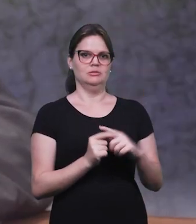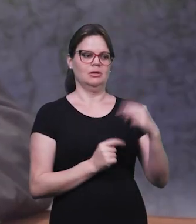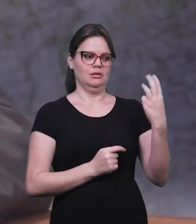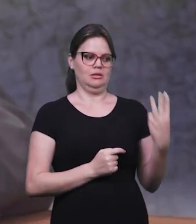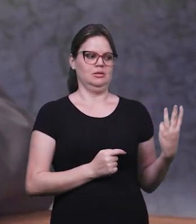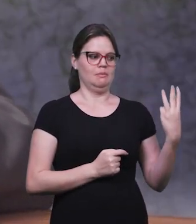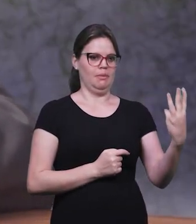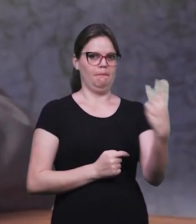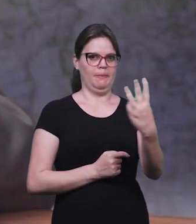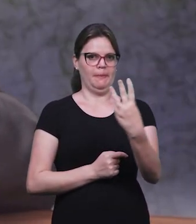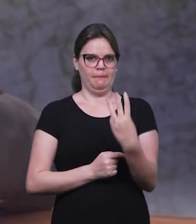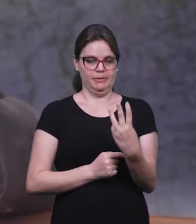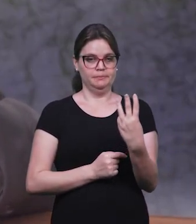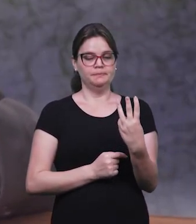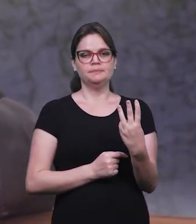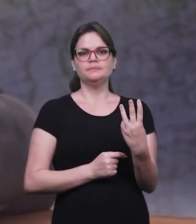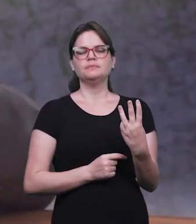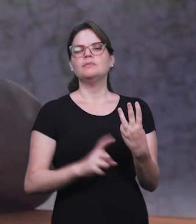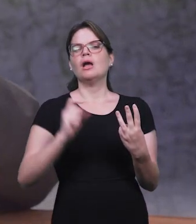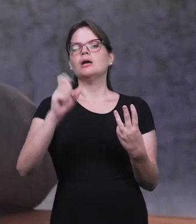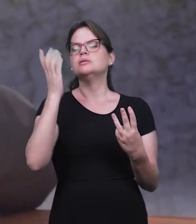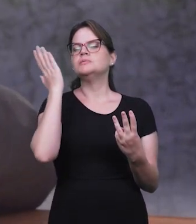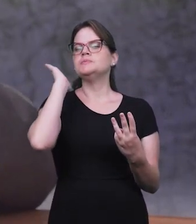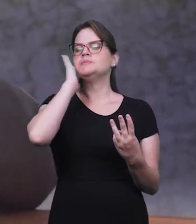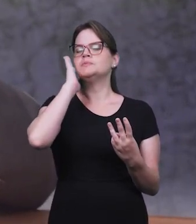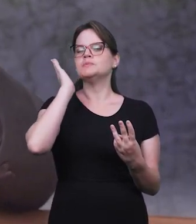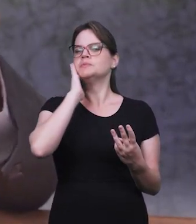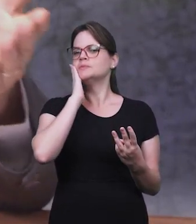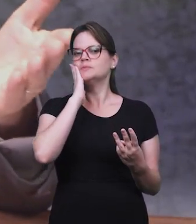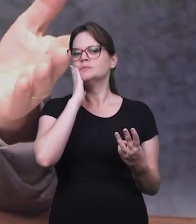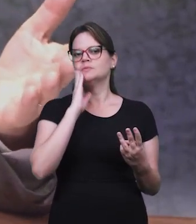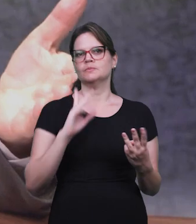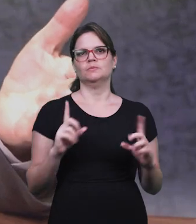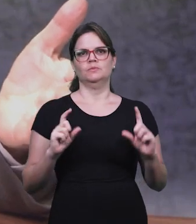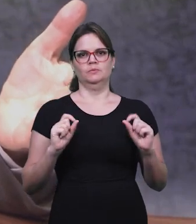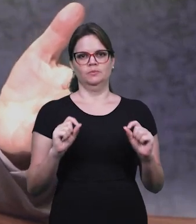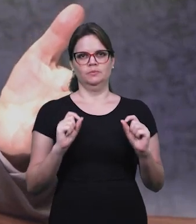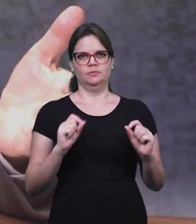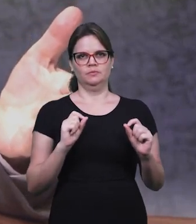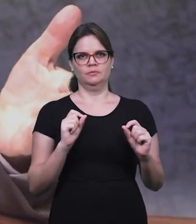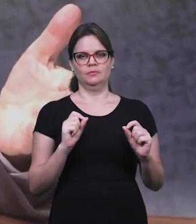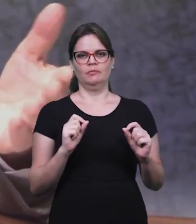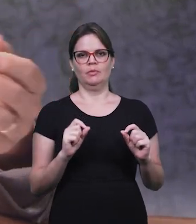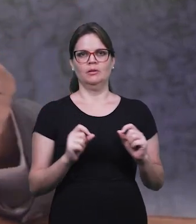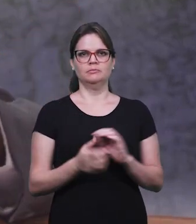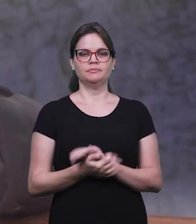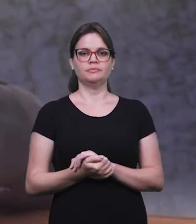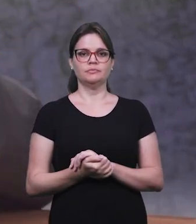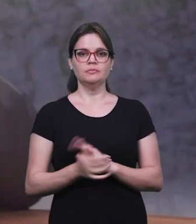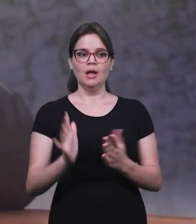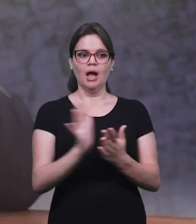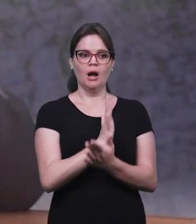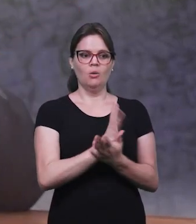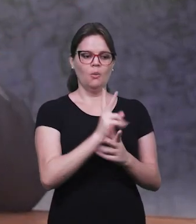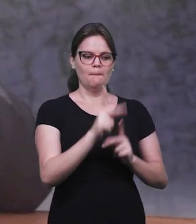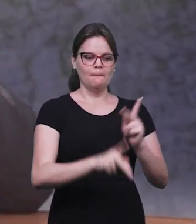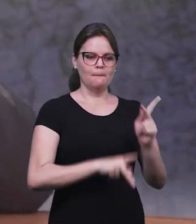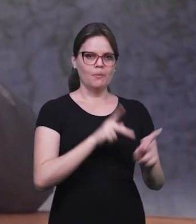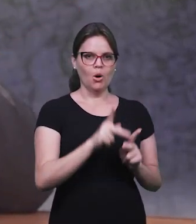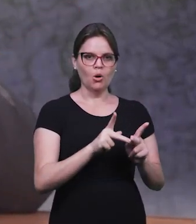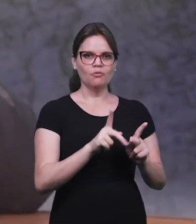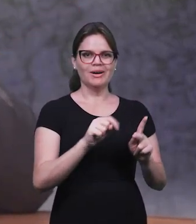Israel começaram a incomodá-los, dizendo que eles deveriam guardar a lei de Moisés. E Paulo,